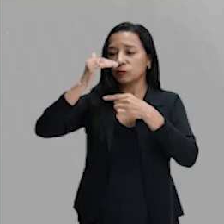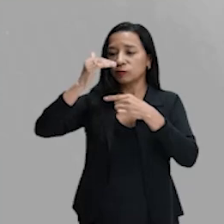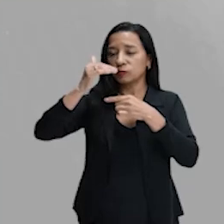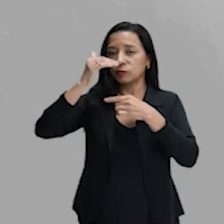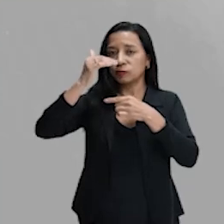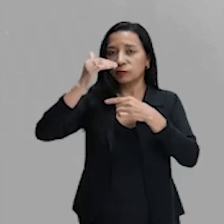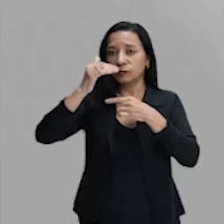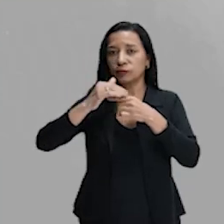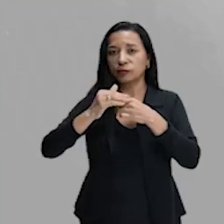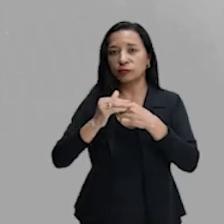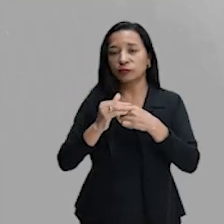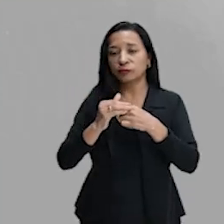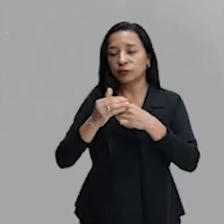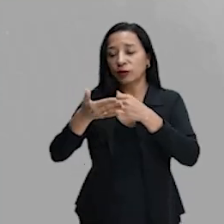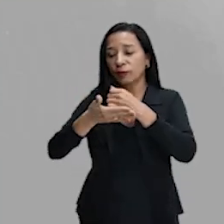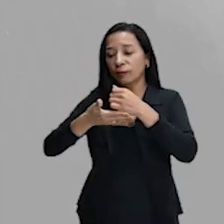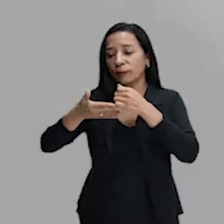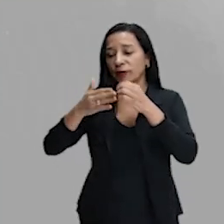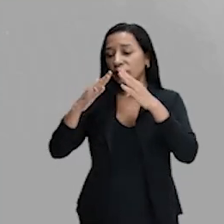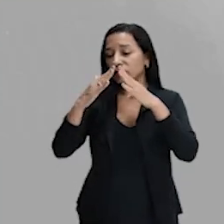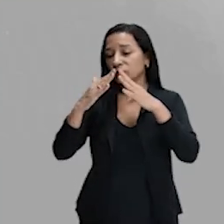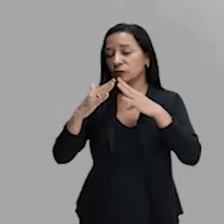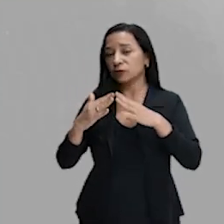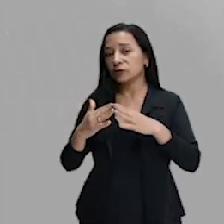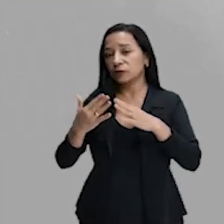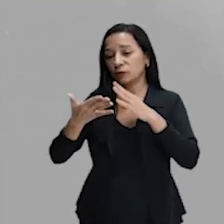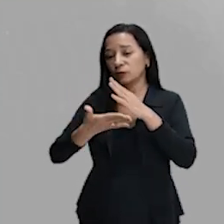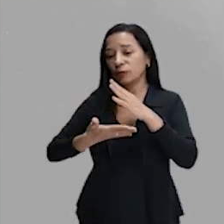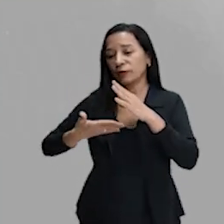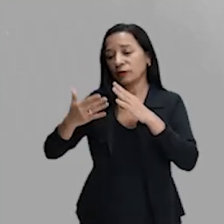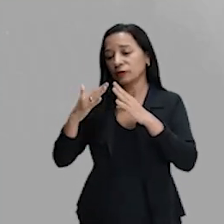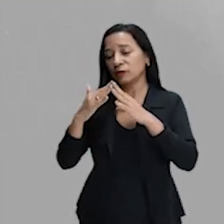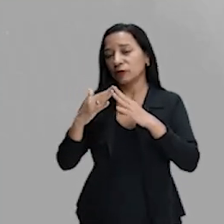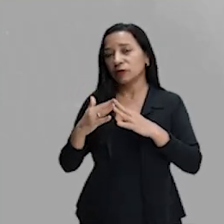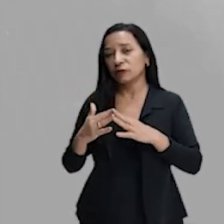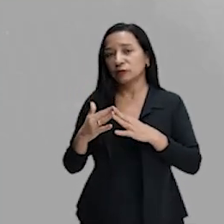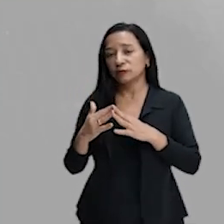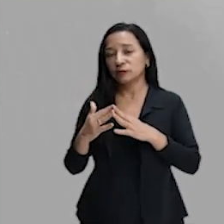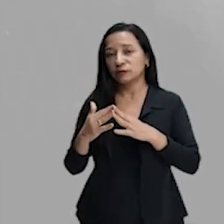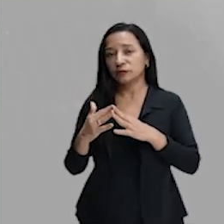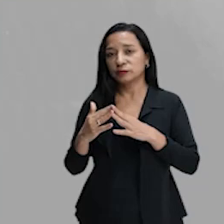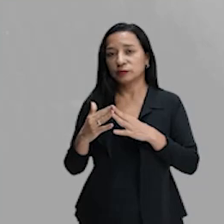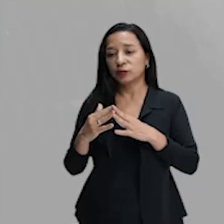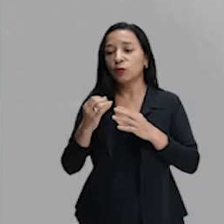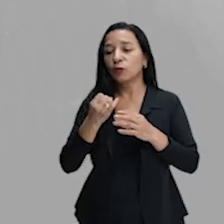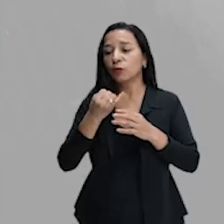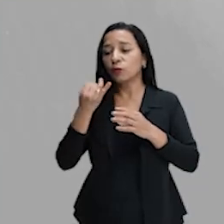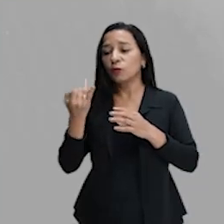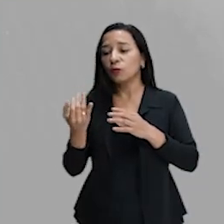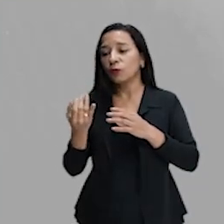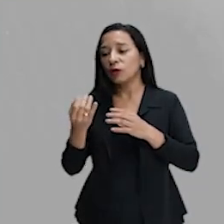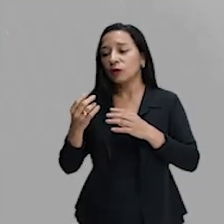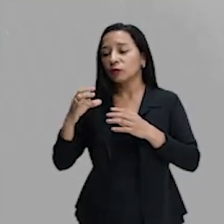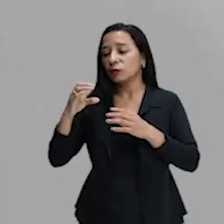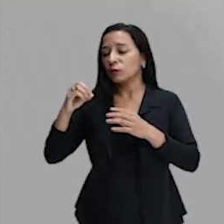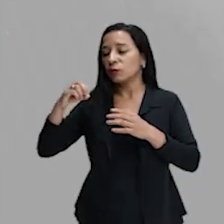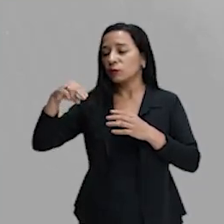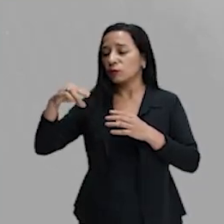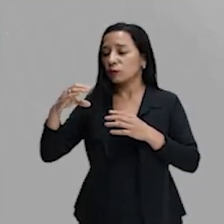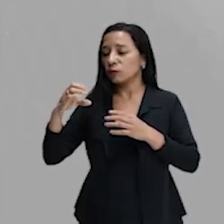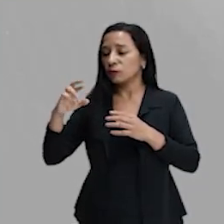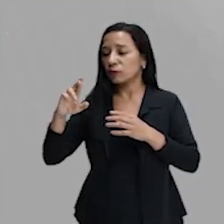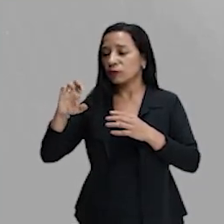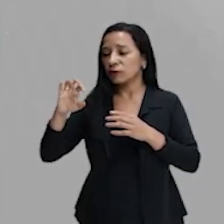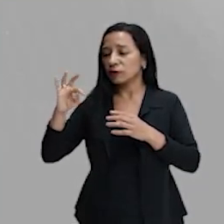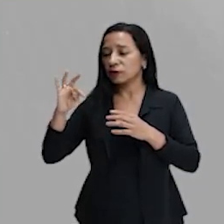cuja base é um triângulo ó são prismas triangulares tá então se eu quero saber quanto de concreto é necessário galera